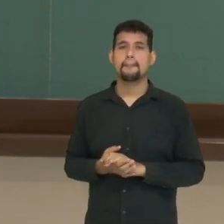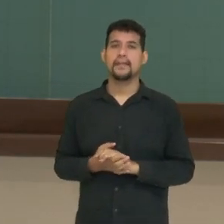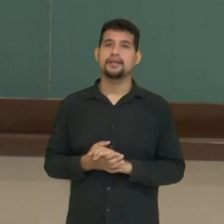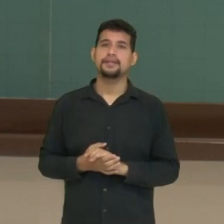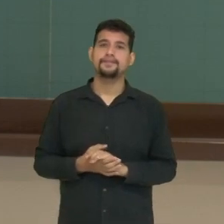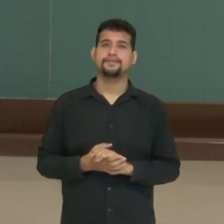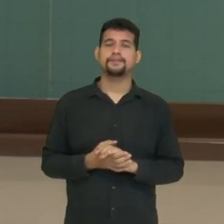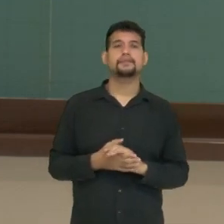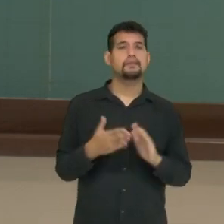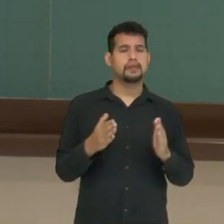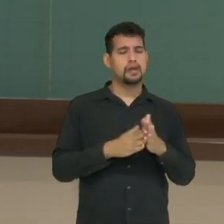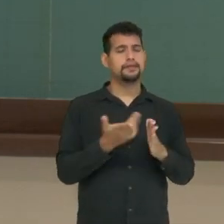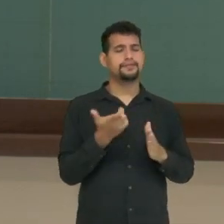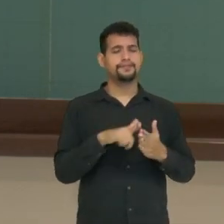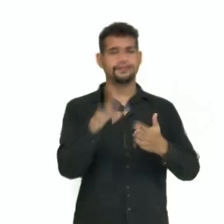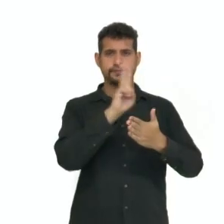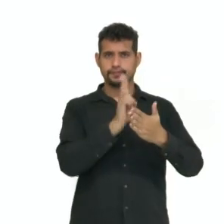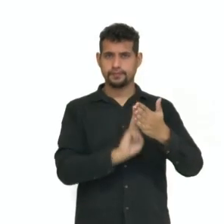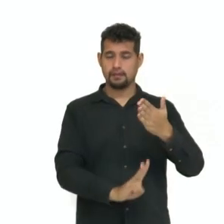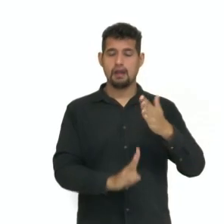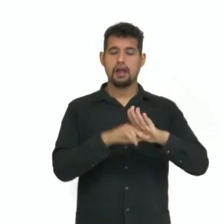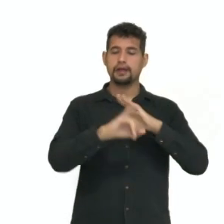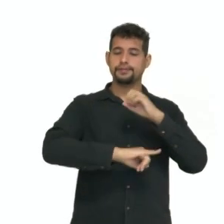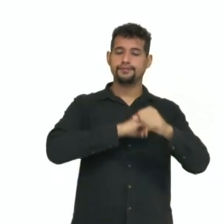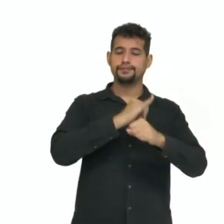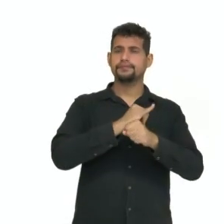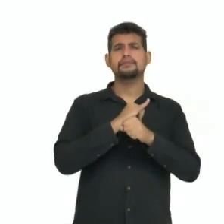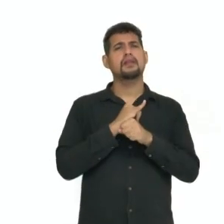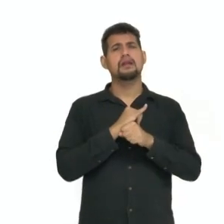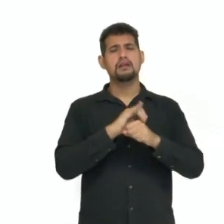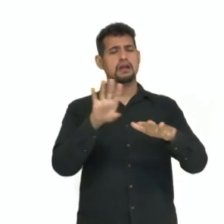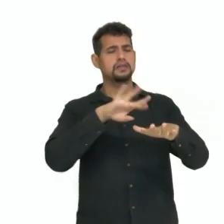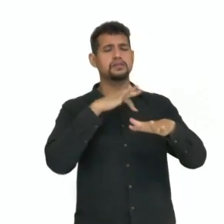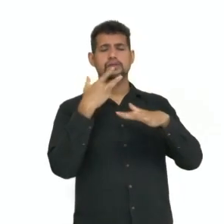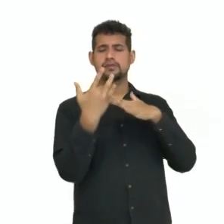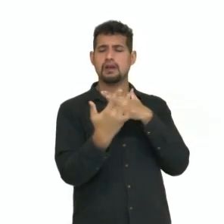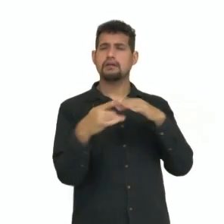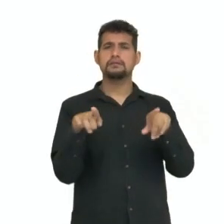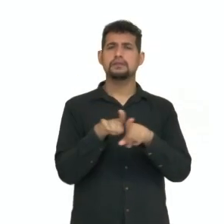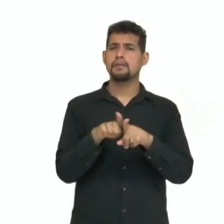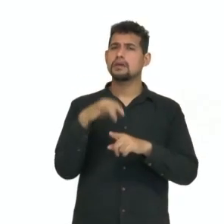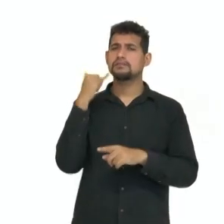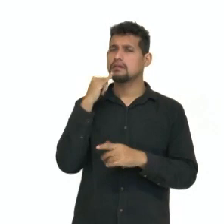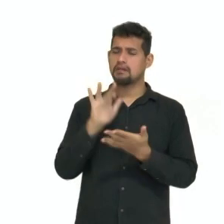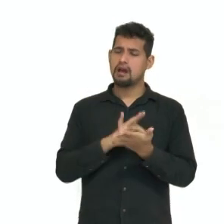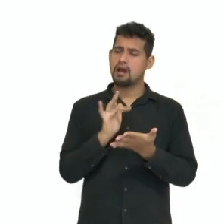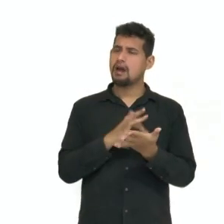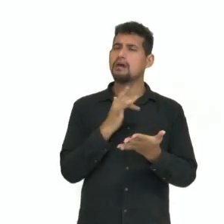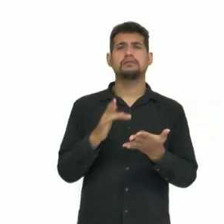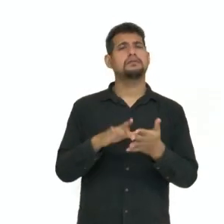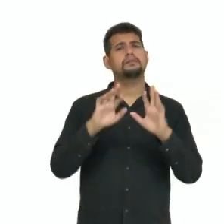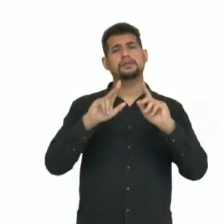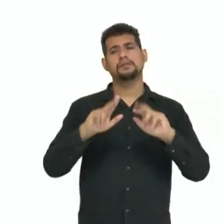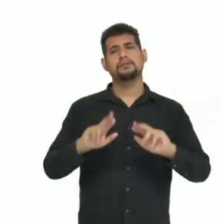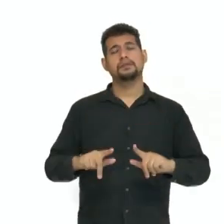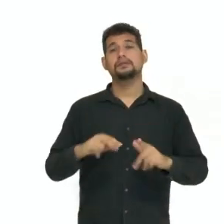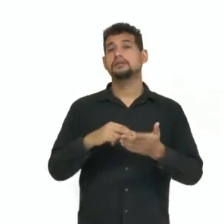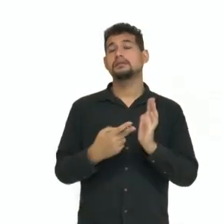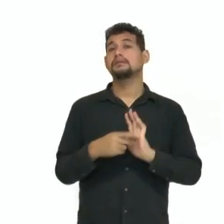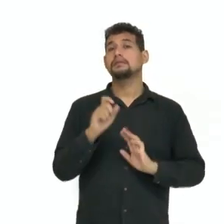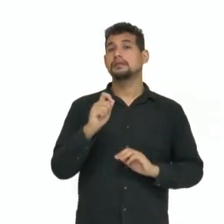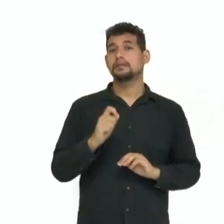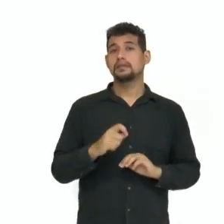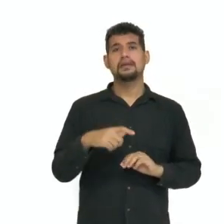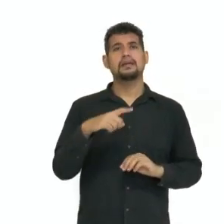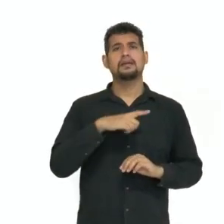Seguimos com a leitura. A internet, as redes sociais e os smartphones ou tablets entregam-nos em um